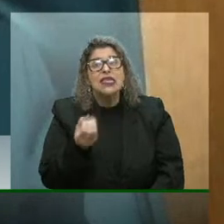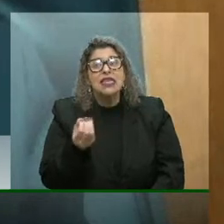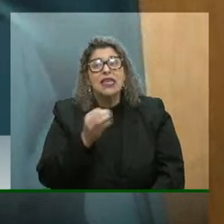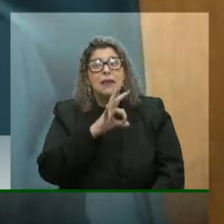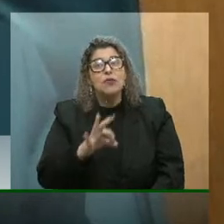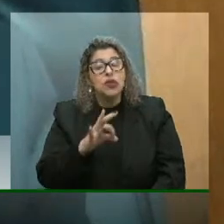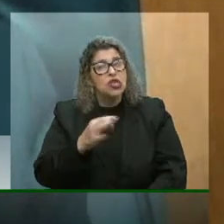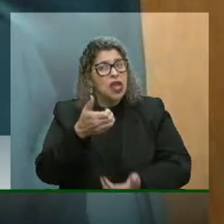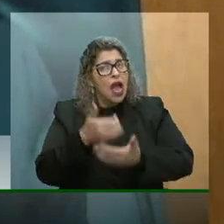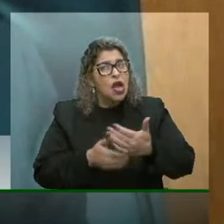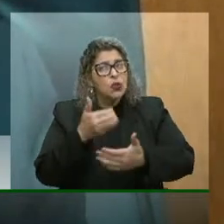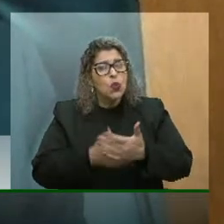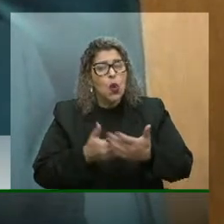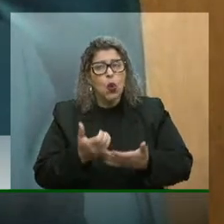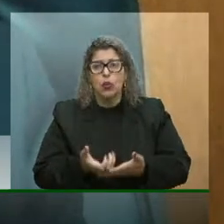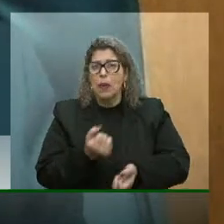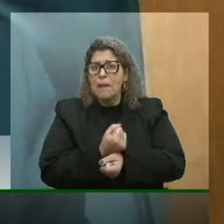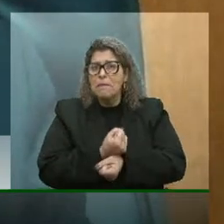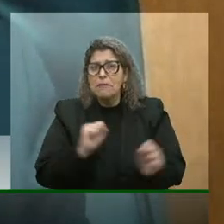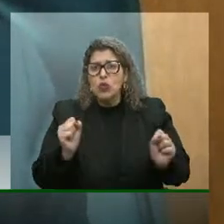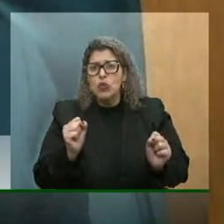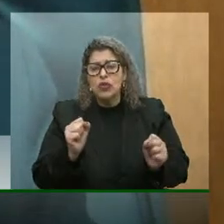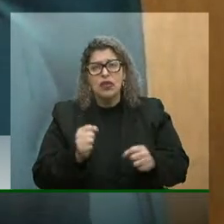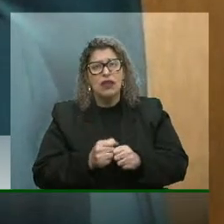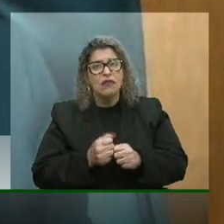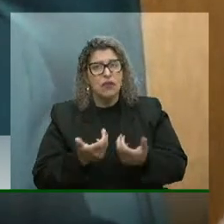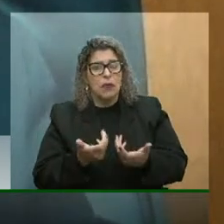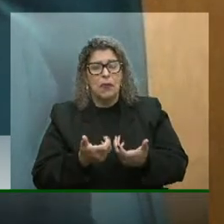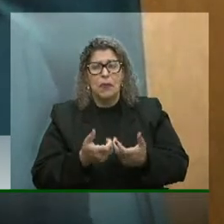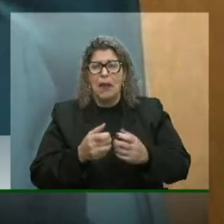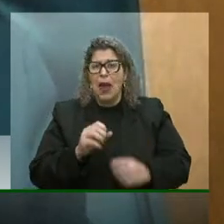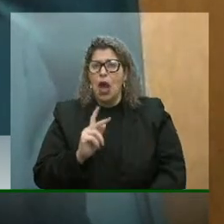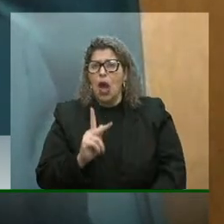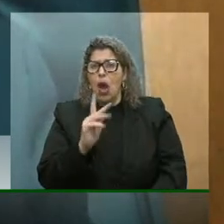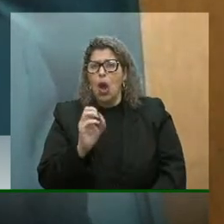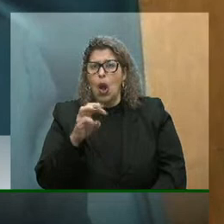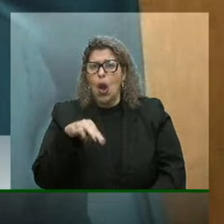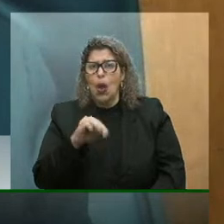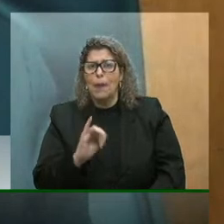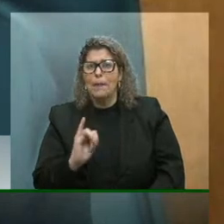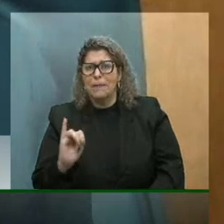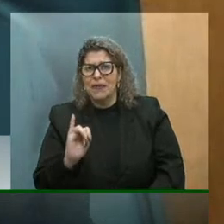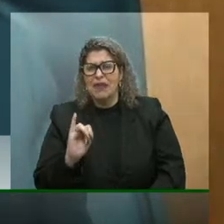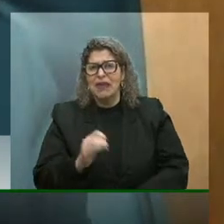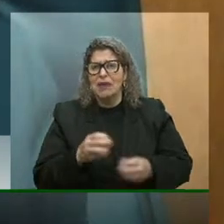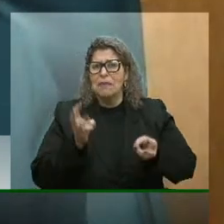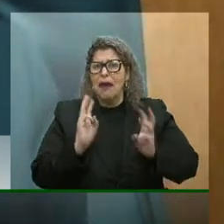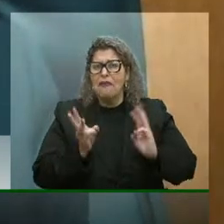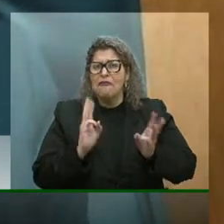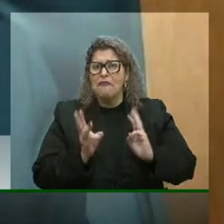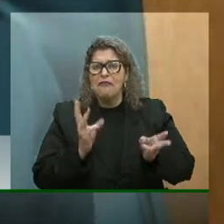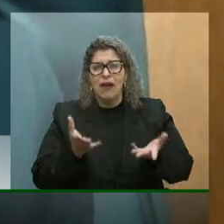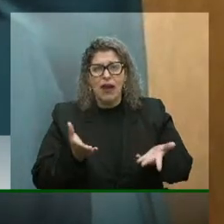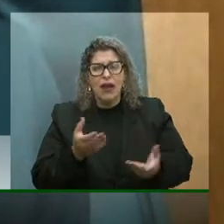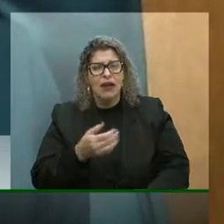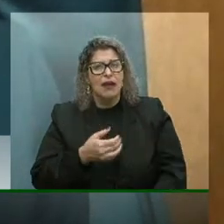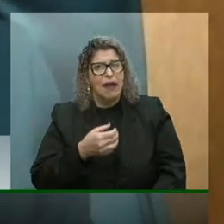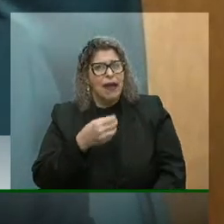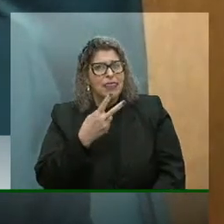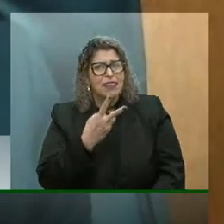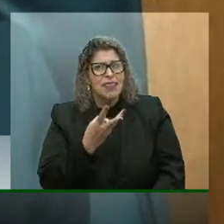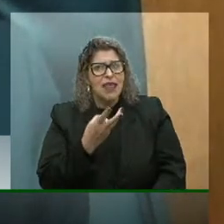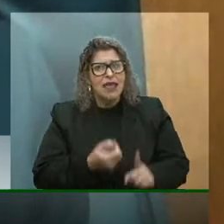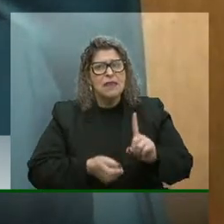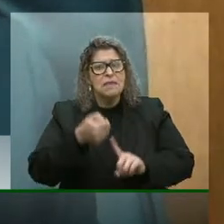máximo. Inadmissível que eles paguem por uma Kombi ou uma van a cada 6 meses, ou a cada 3 meses, alguns